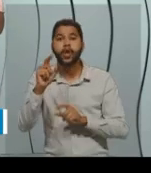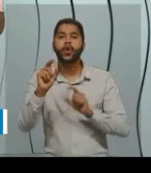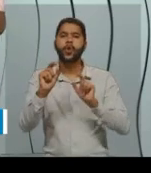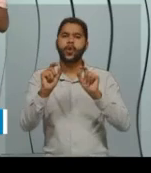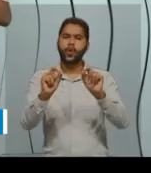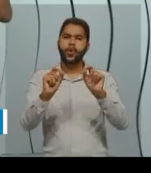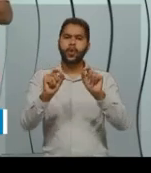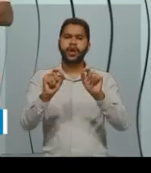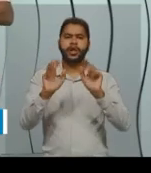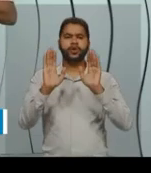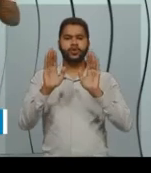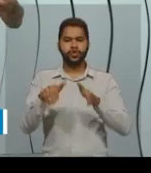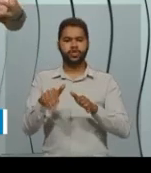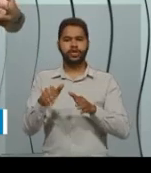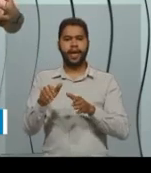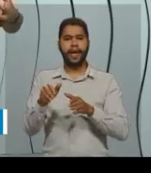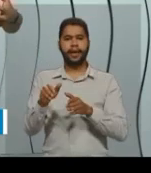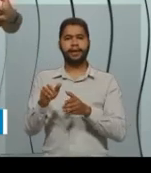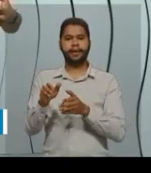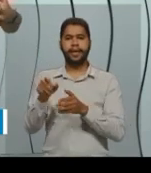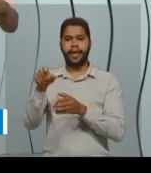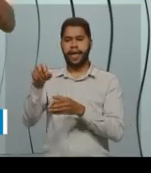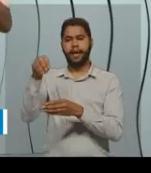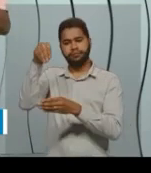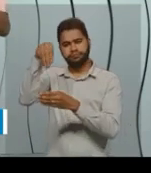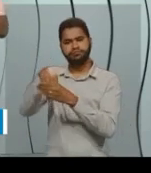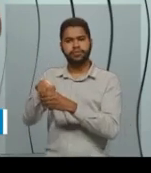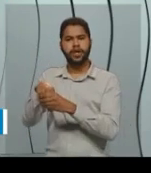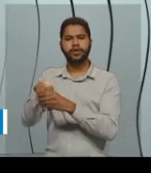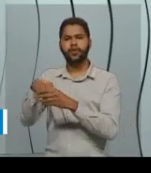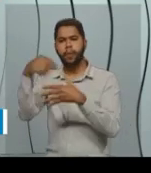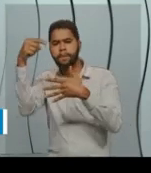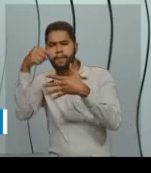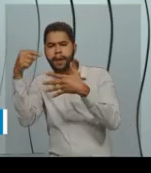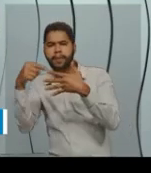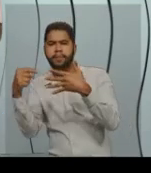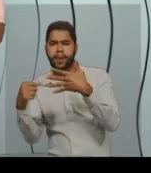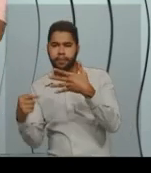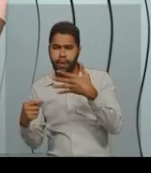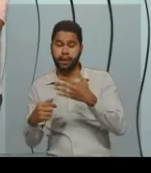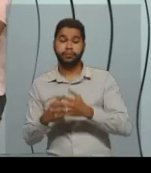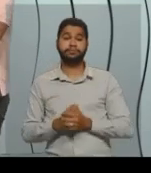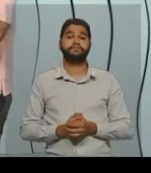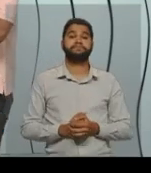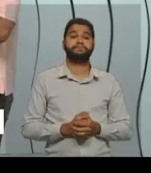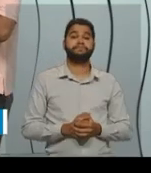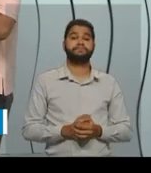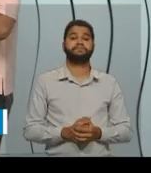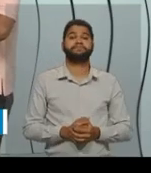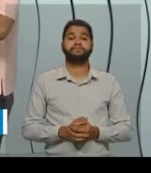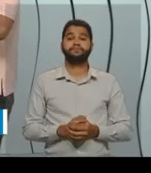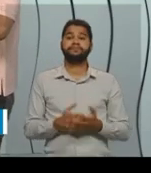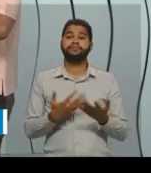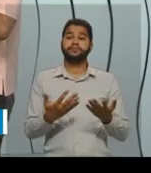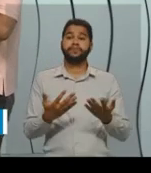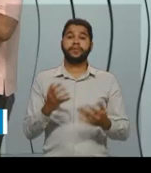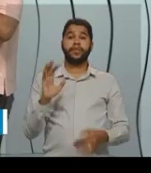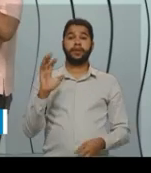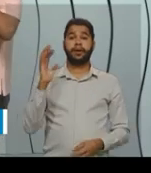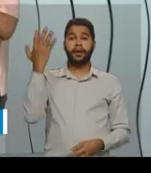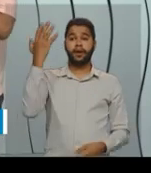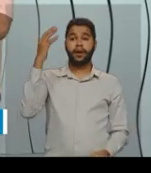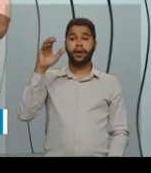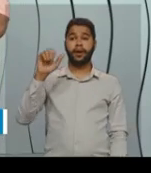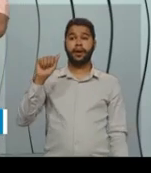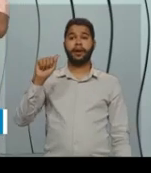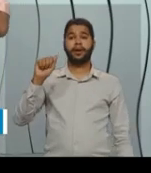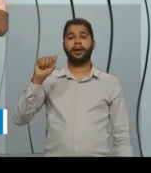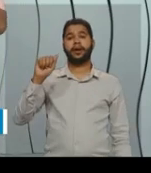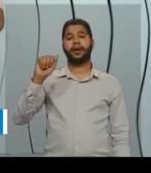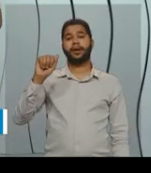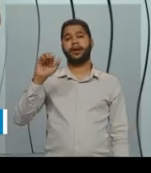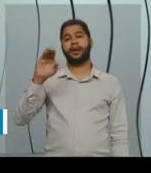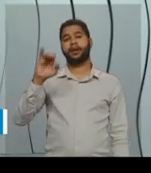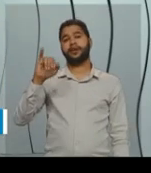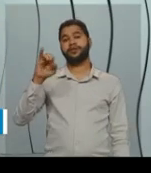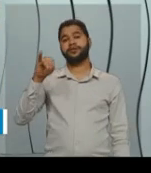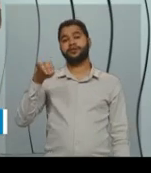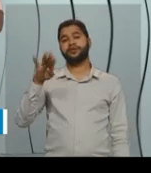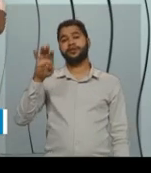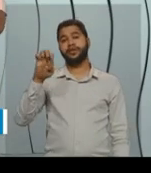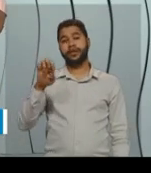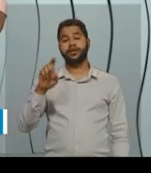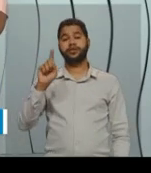que está na essência do que a coisa é, beleza? Muito bem. E o acidente, ele tem a ver, então, com a